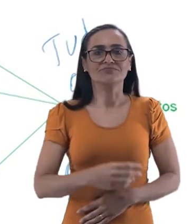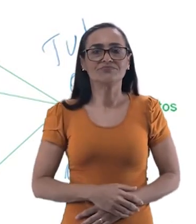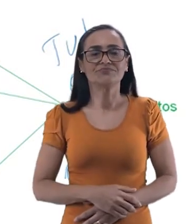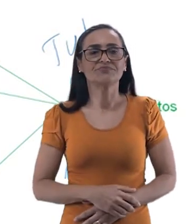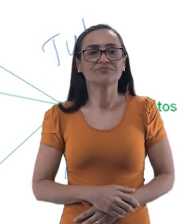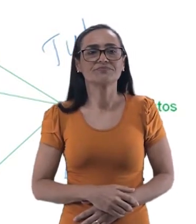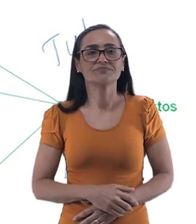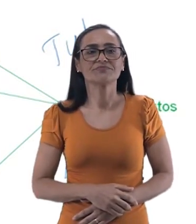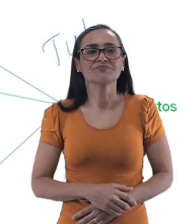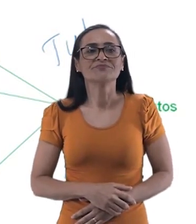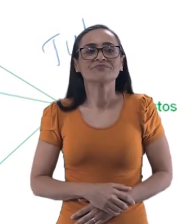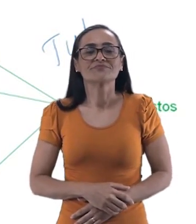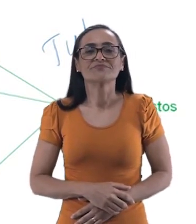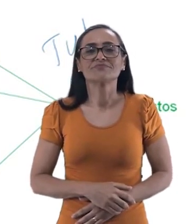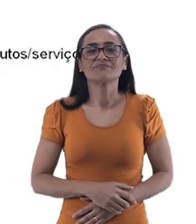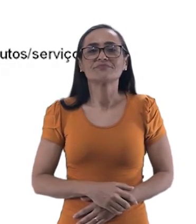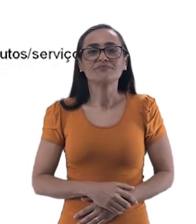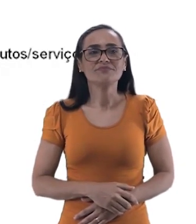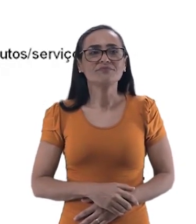certo?